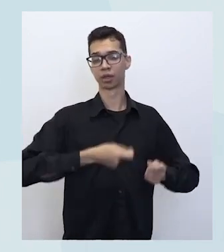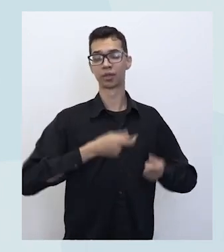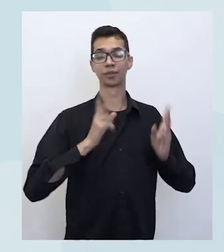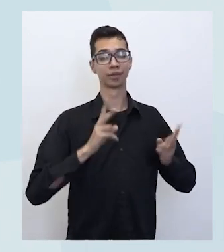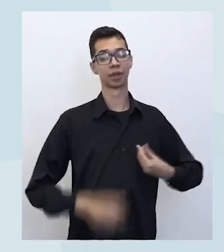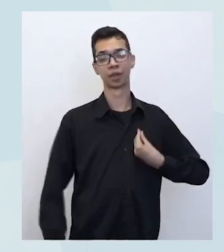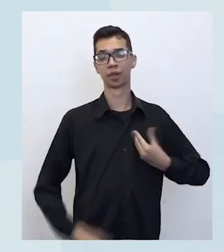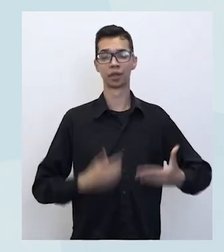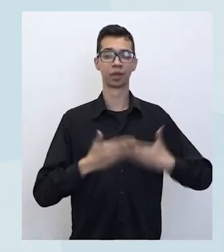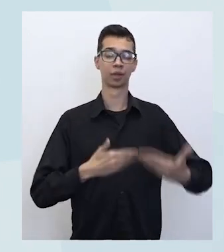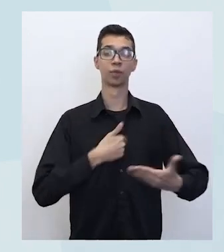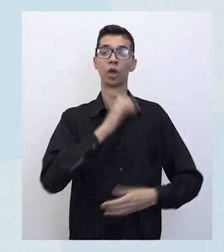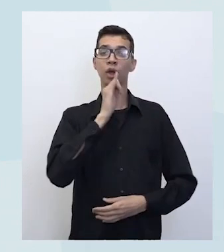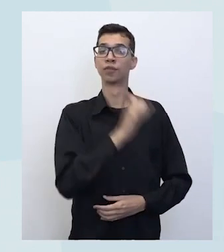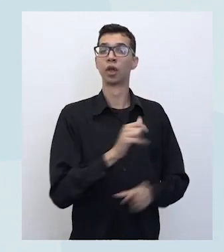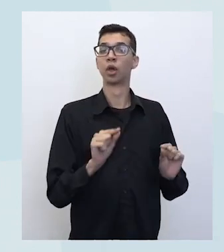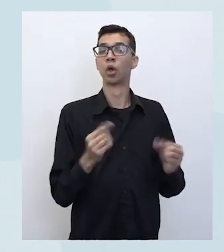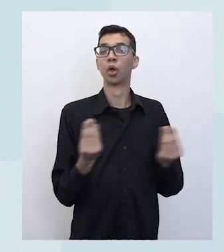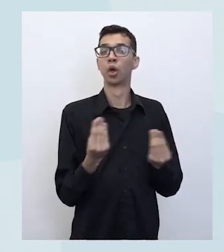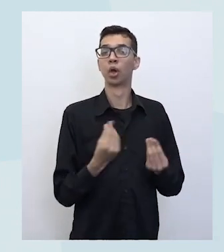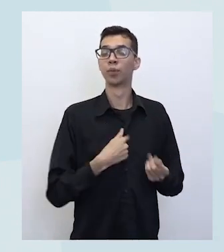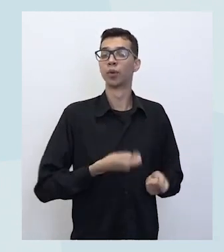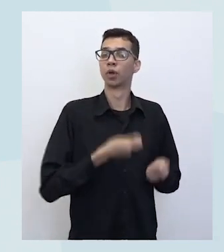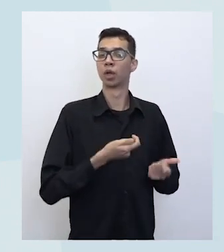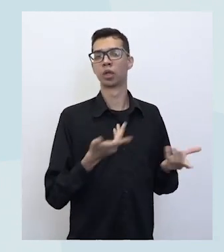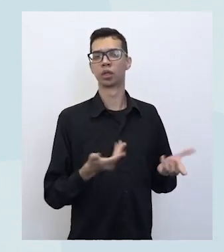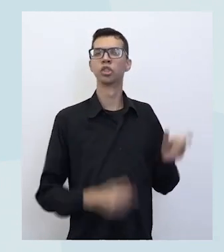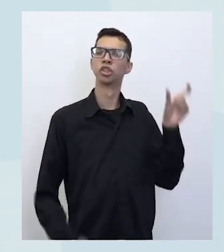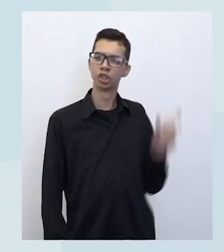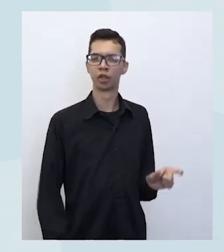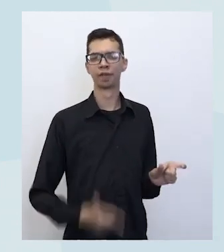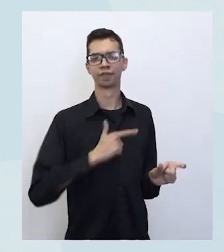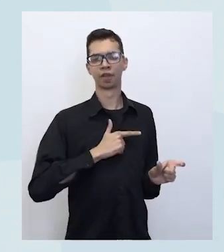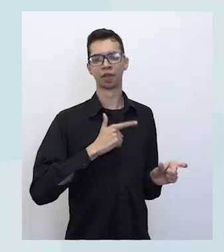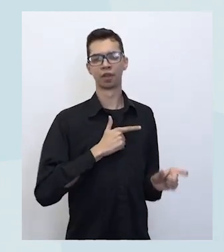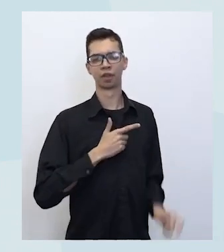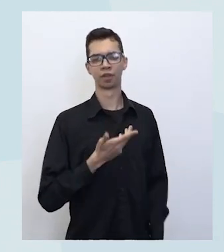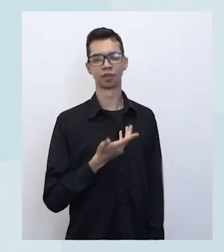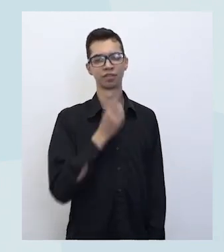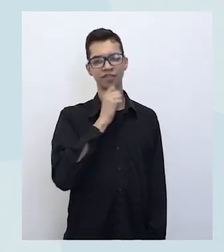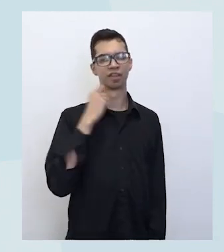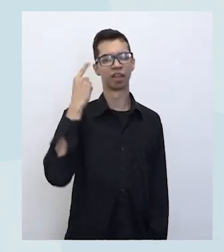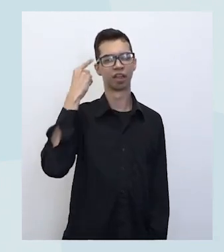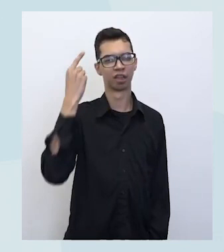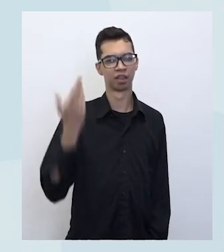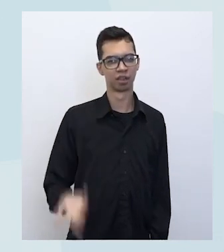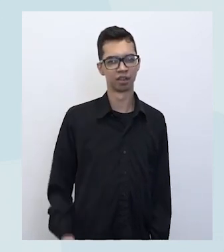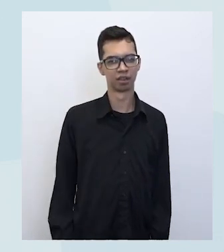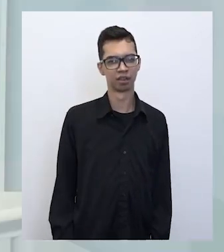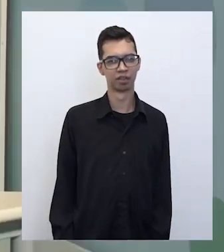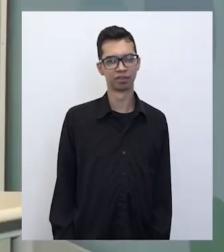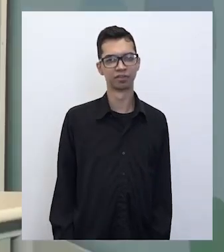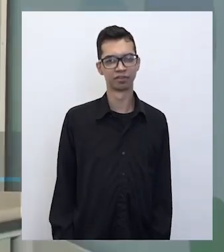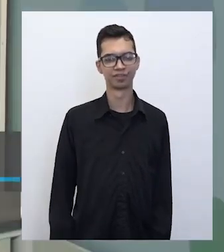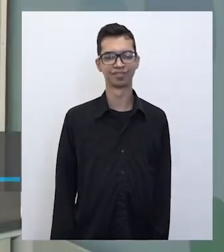E direi-vos como vos loarei, Dona Feia, velha e sandia. Professora Tayana,